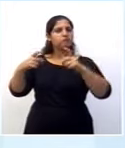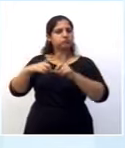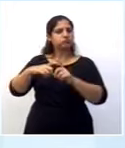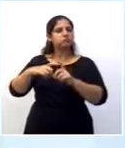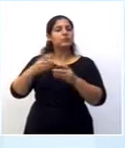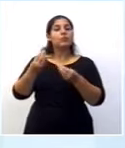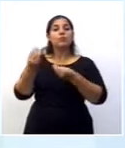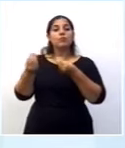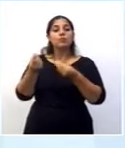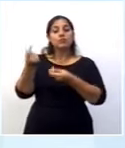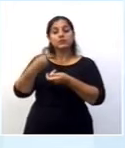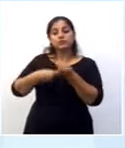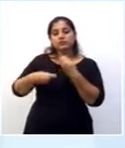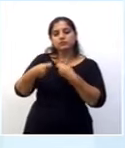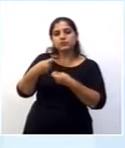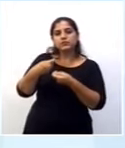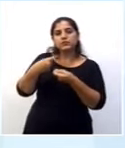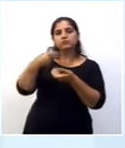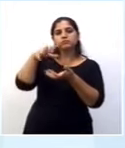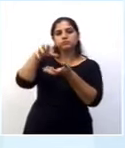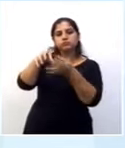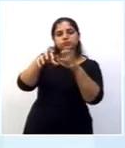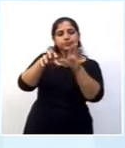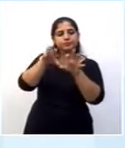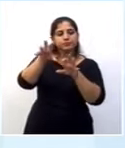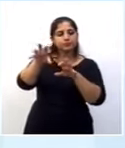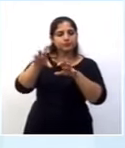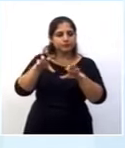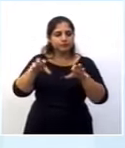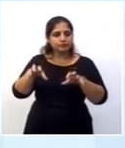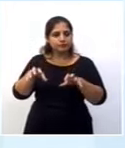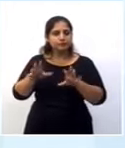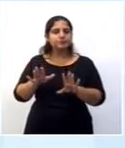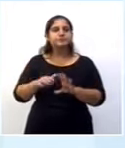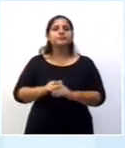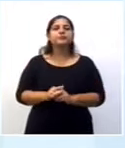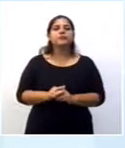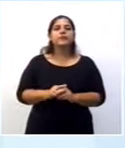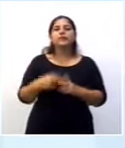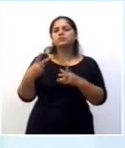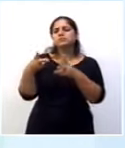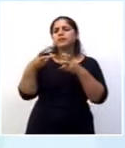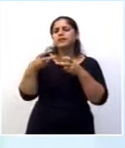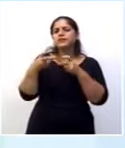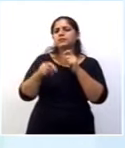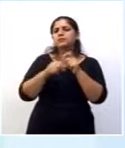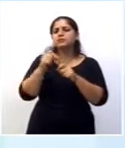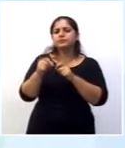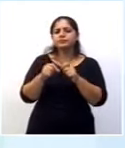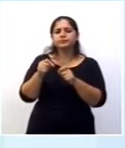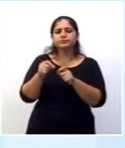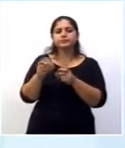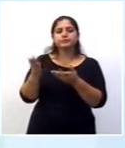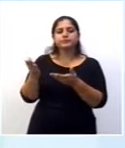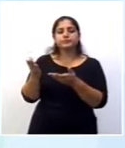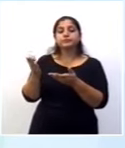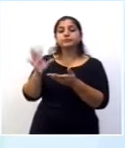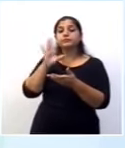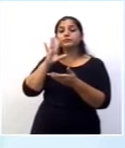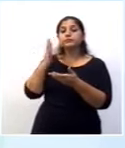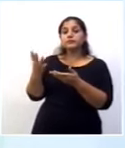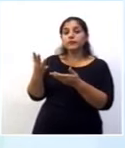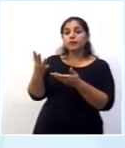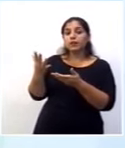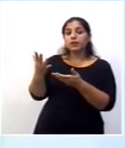aumentou, né? Como ela foi tomando conta do nosso território. E percebam aí que ocorreu